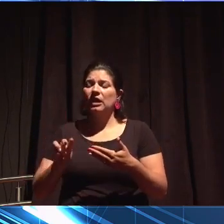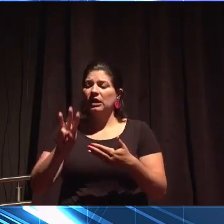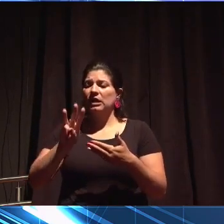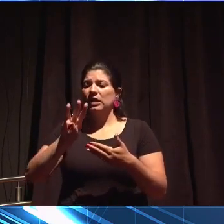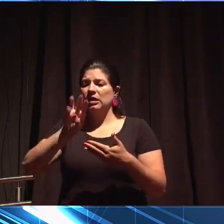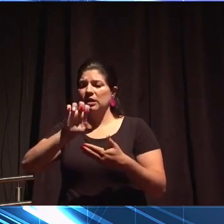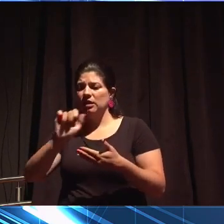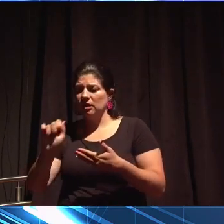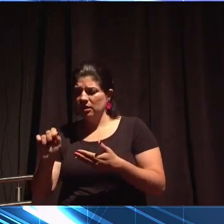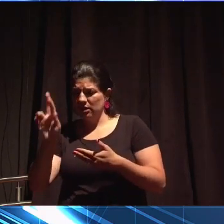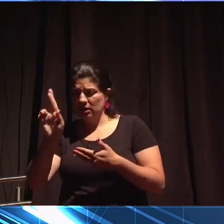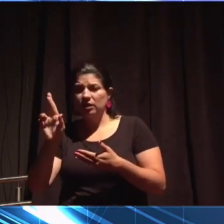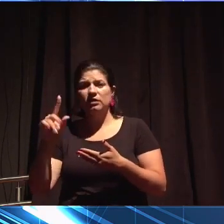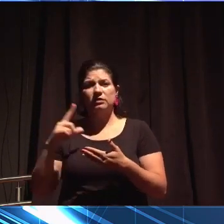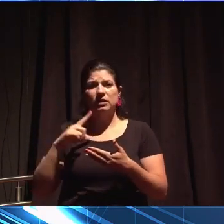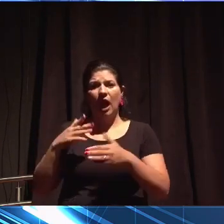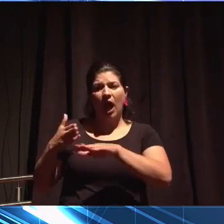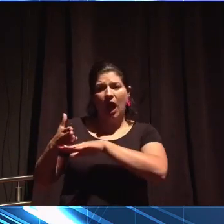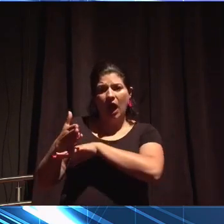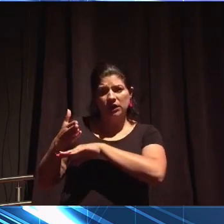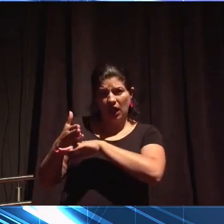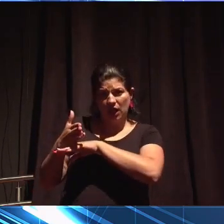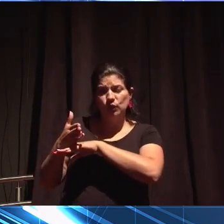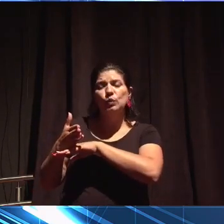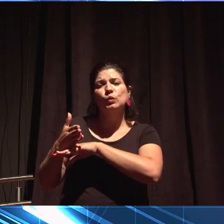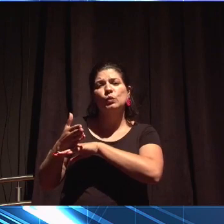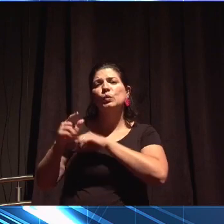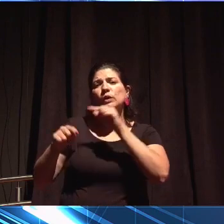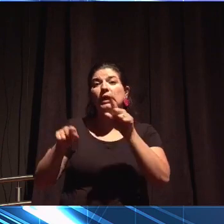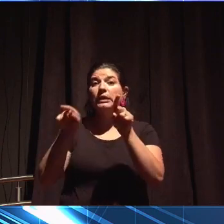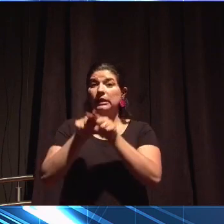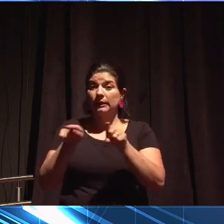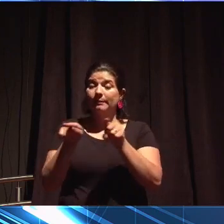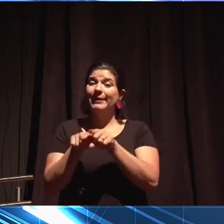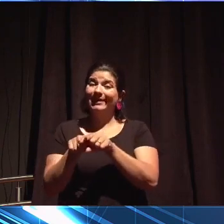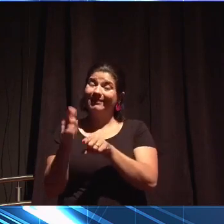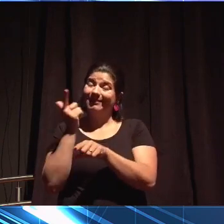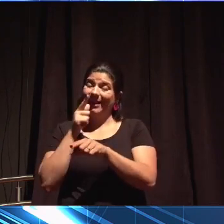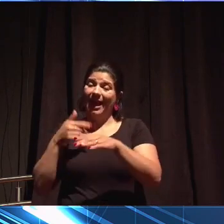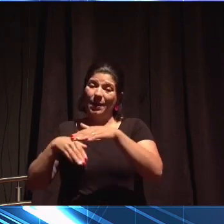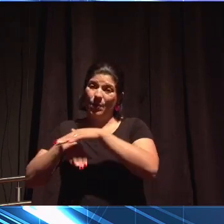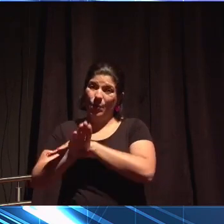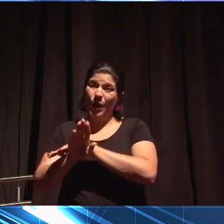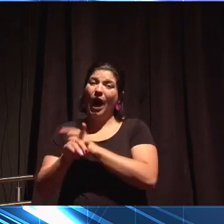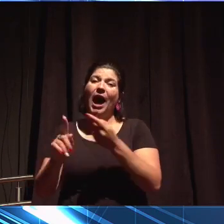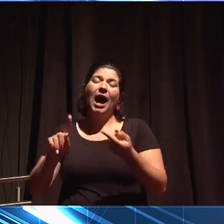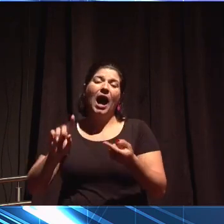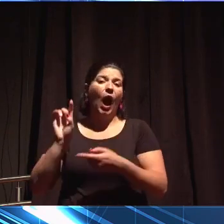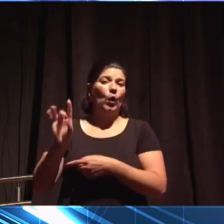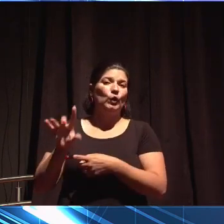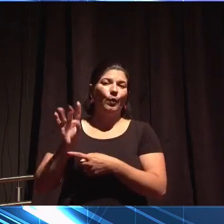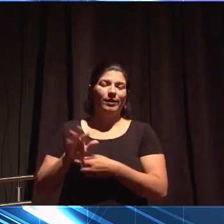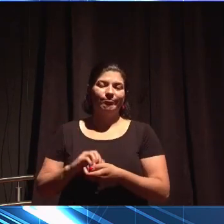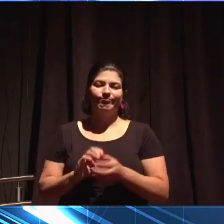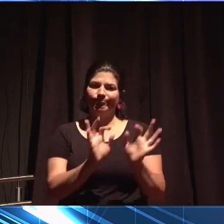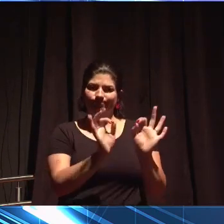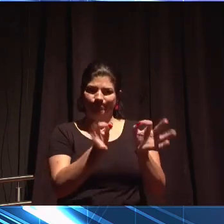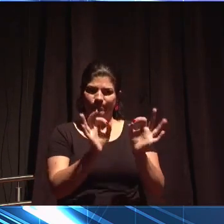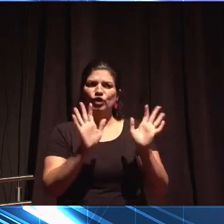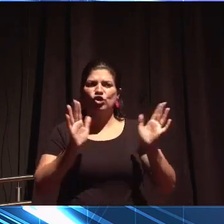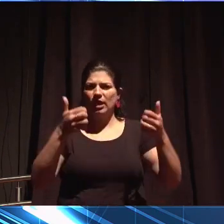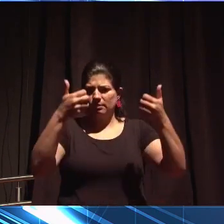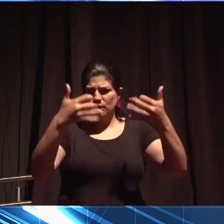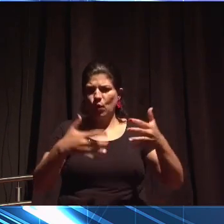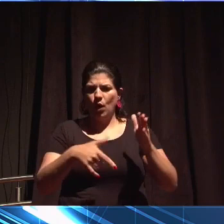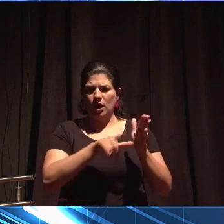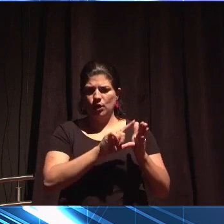os tipos, né? Entre os tipos de acesso, e também salvar uma grana de forma automática. Exatamente, porque é aquilo que a gente comentou já em